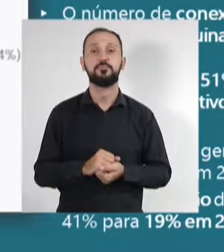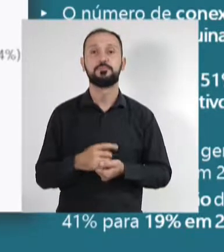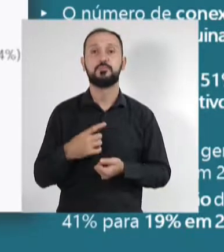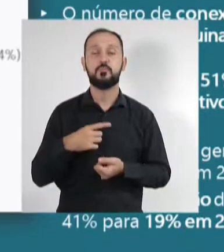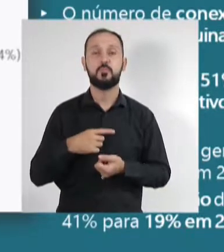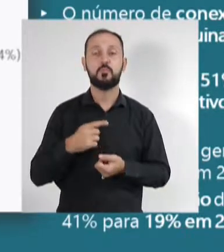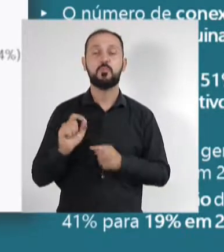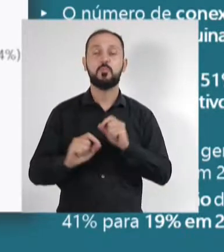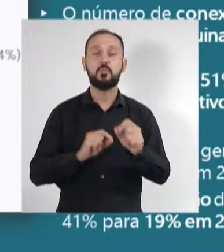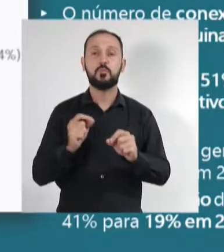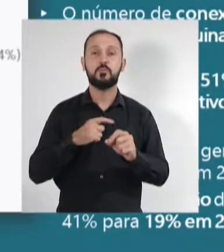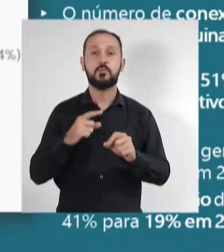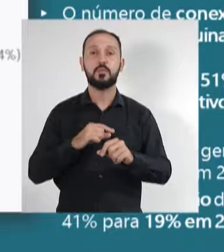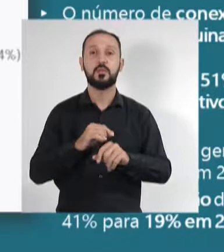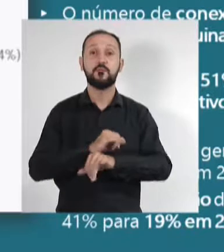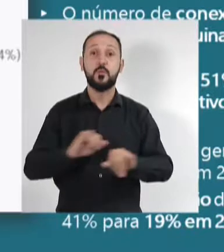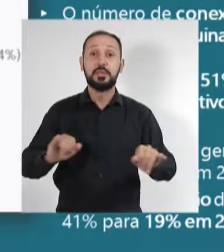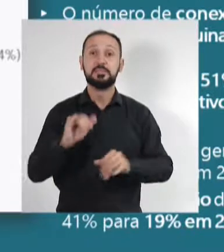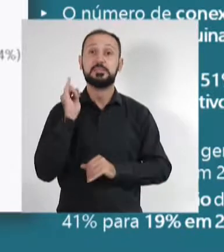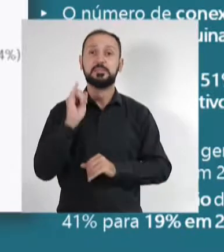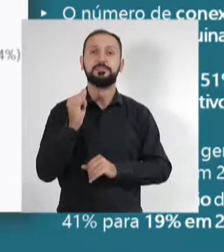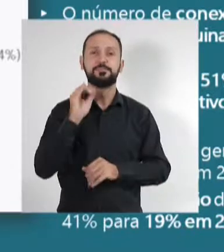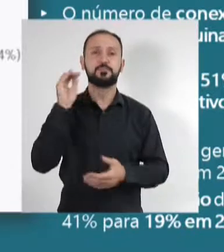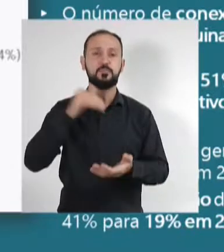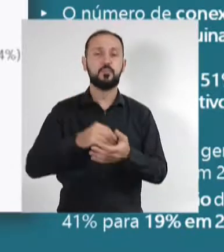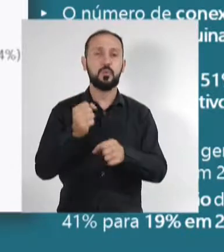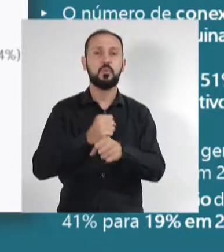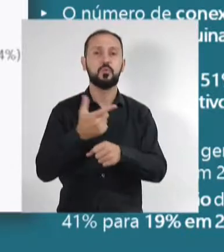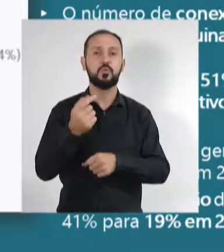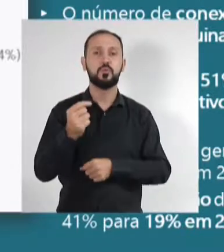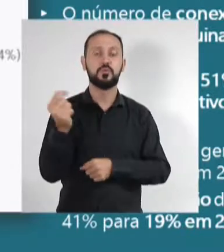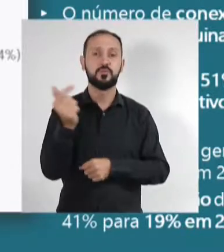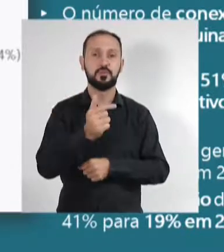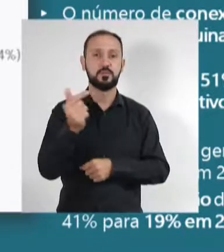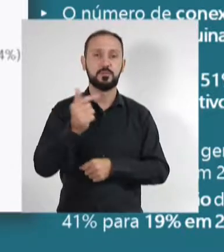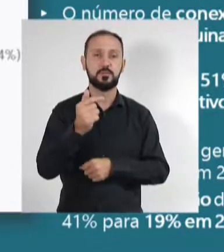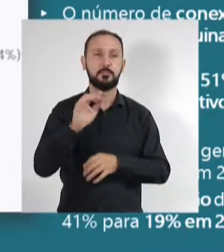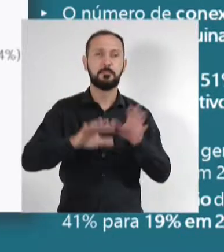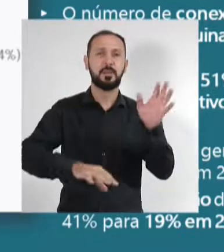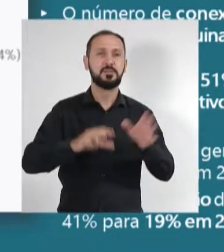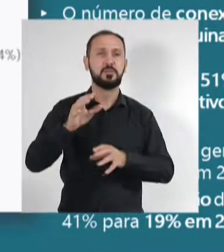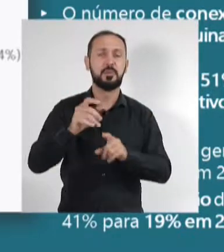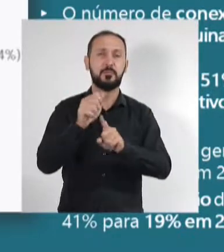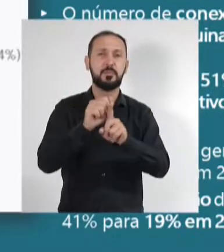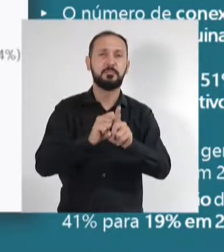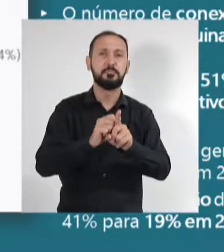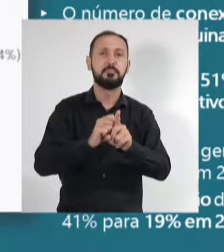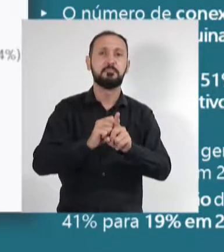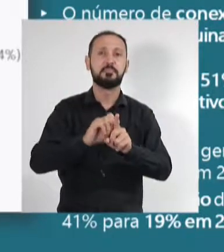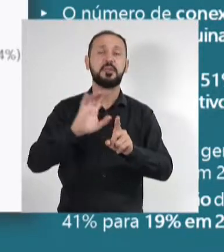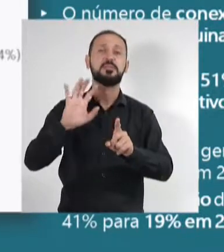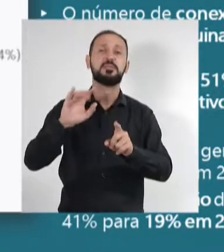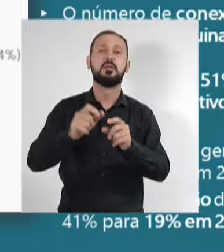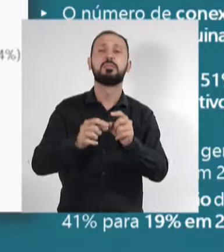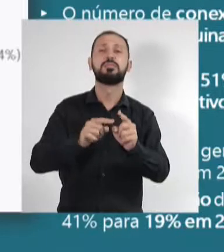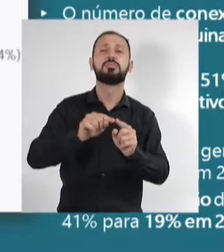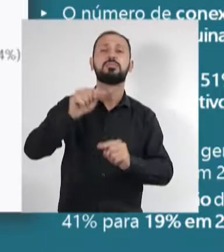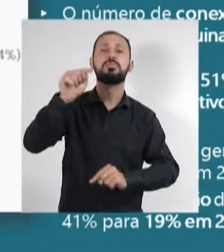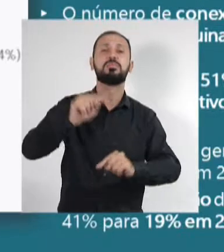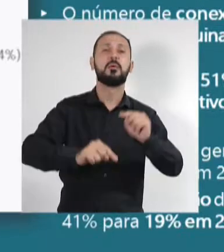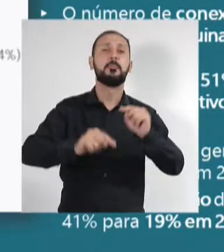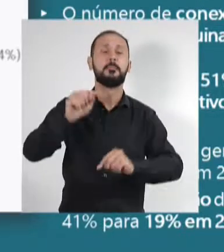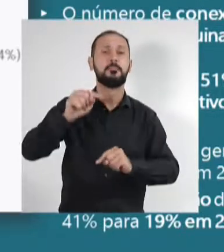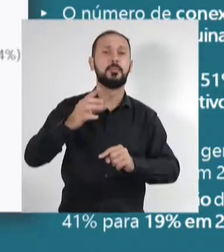um volume de fluxo de dados até 2022 da ordem de 400 exabytes mês, o que basicamente representa